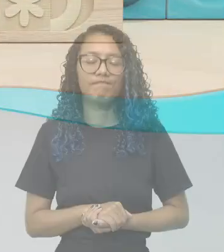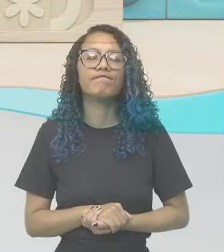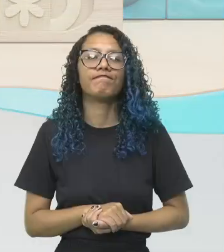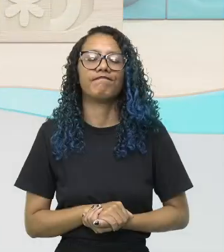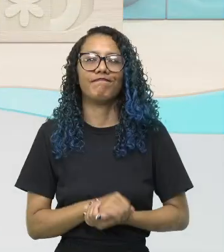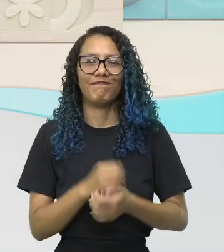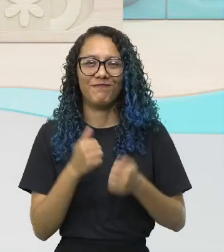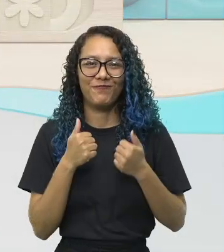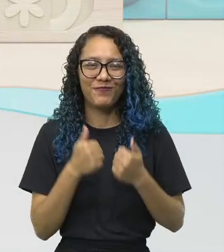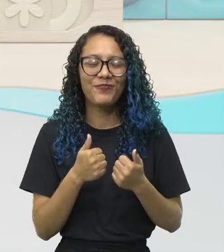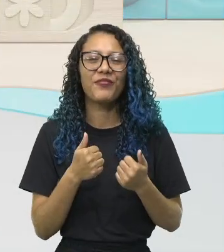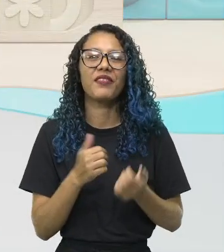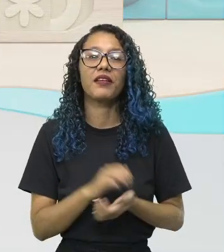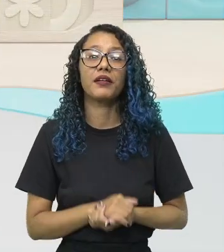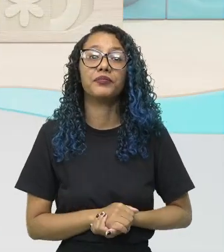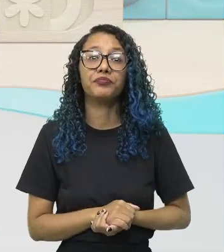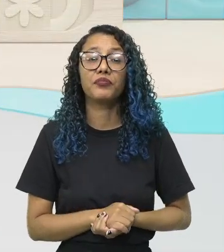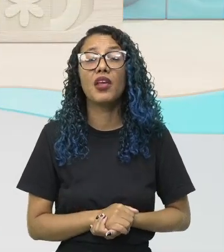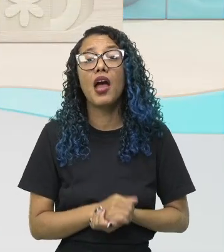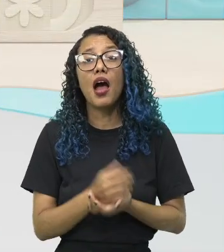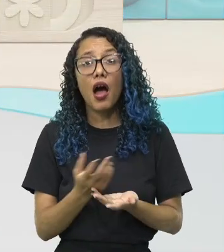Muito bem, nossa aula é sobre